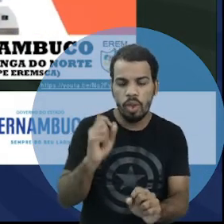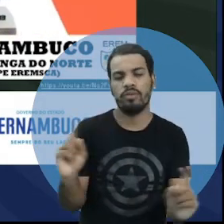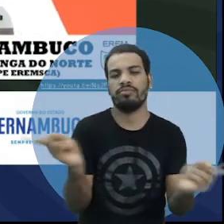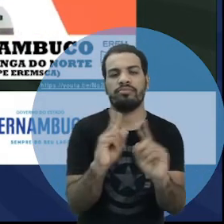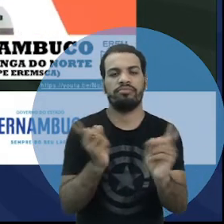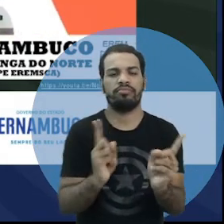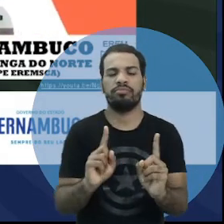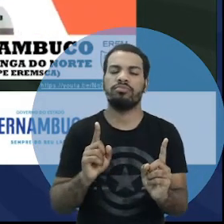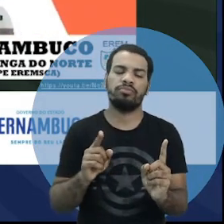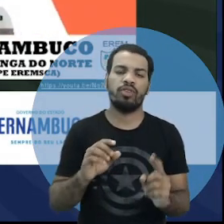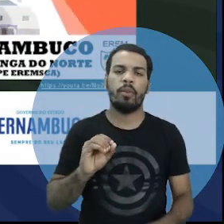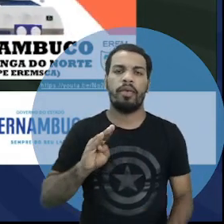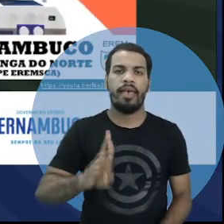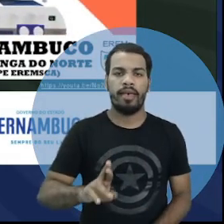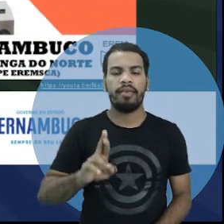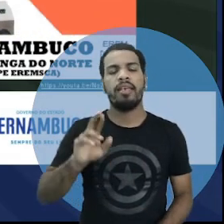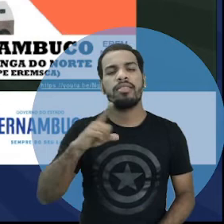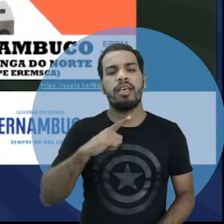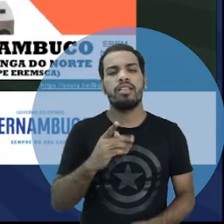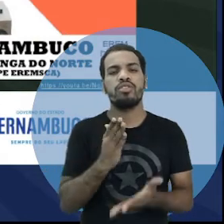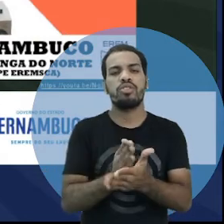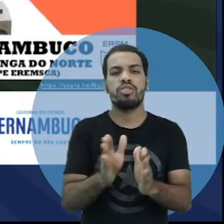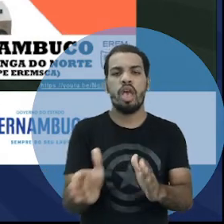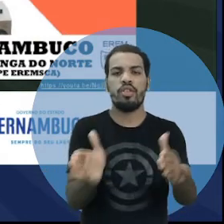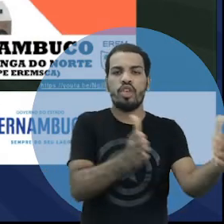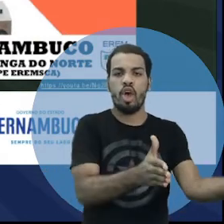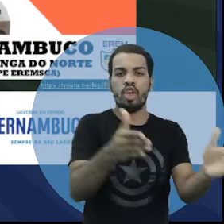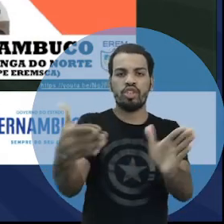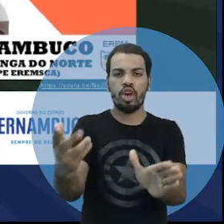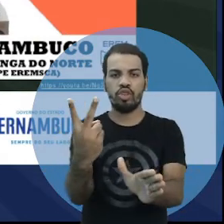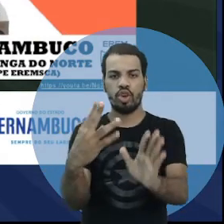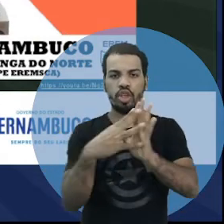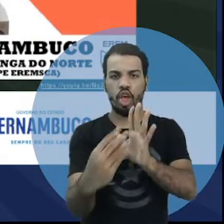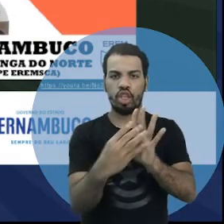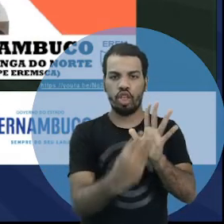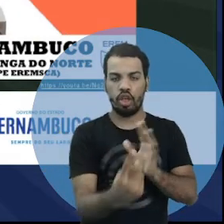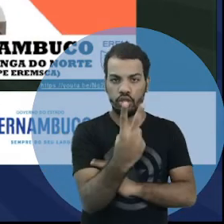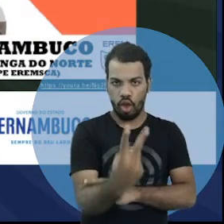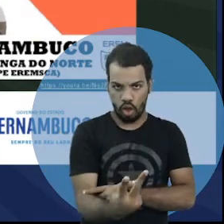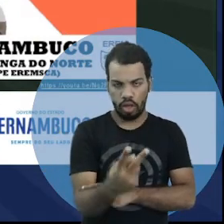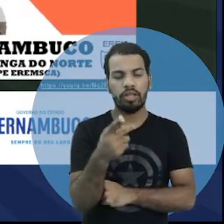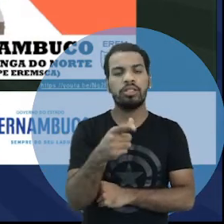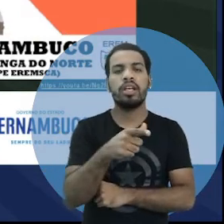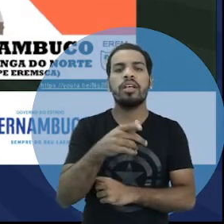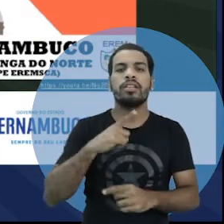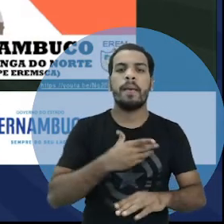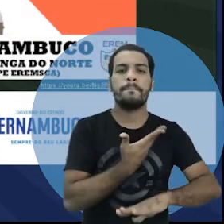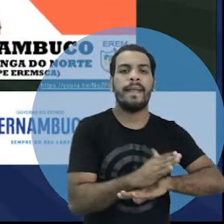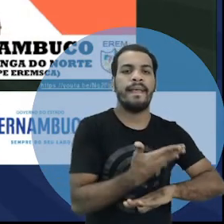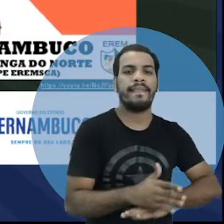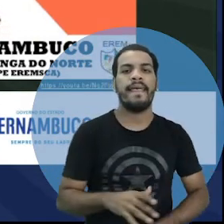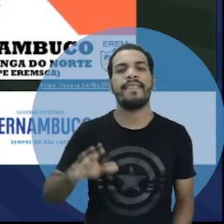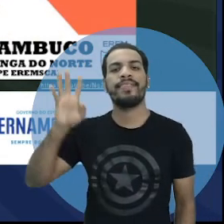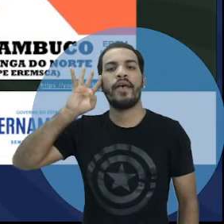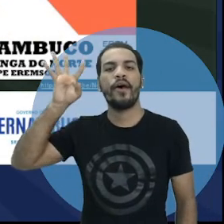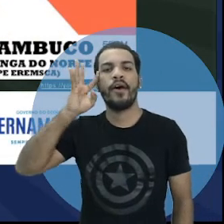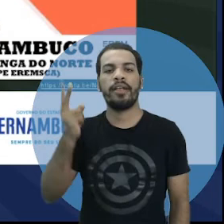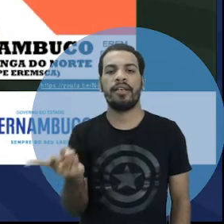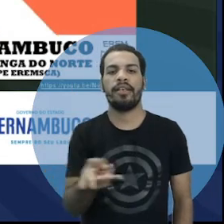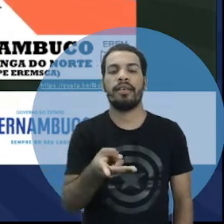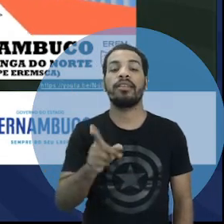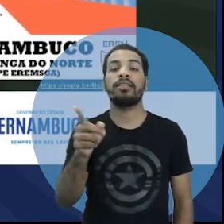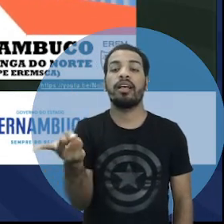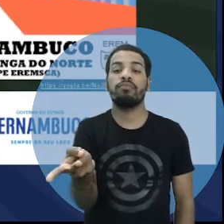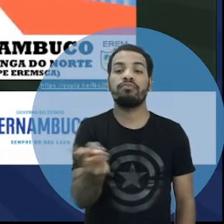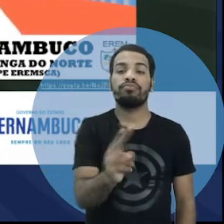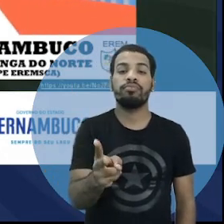ela possui duas modalidades. A gente vai ver mais na frente aí, nas evidências, que tem a prática e a teórica. E essas